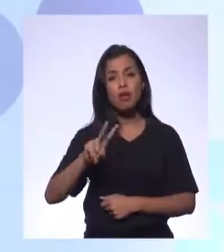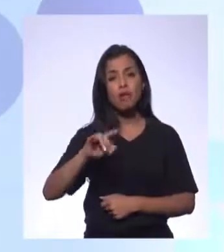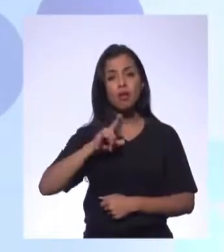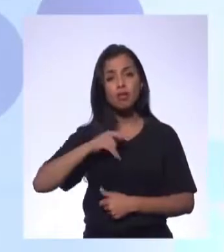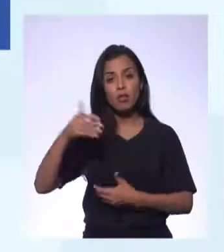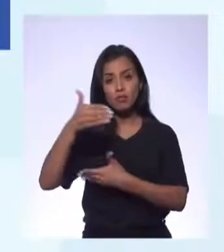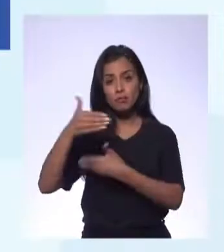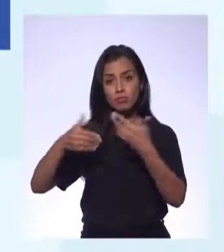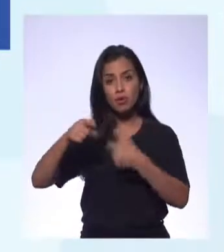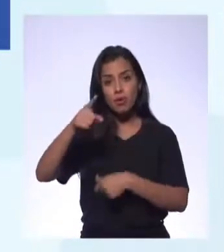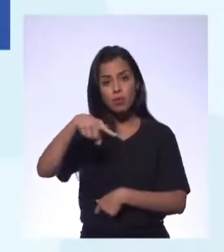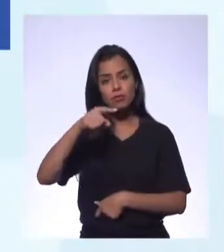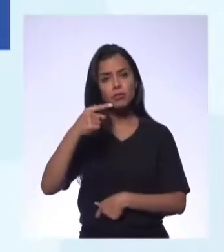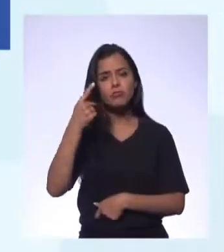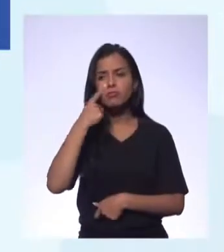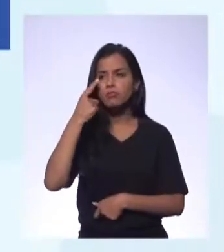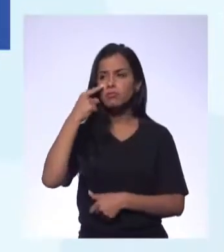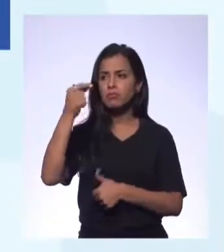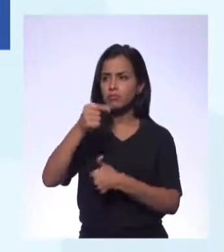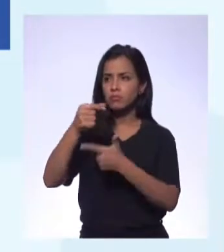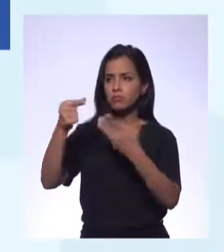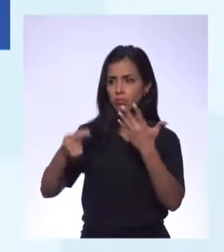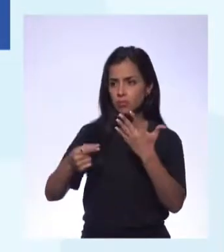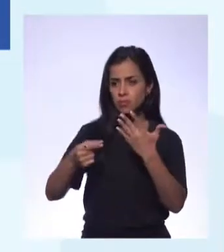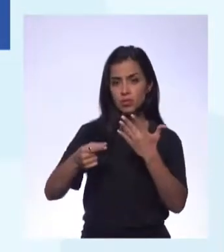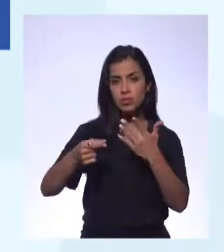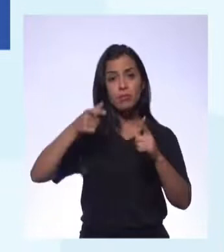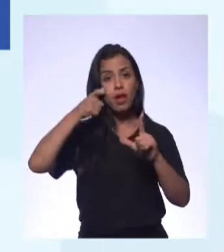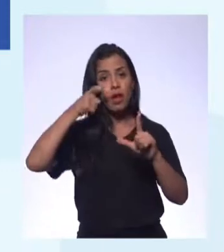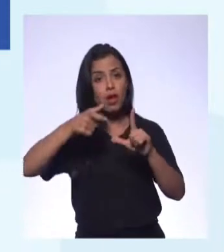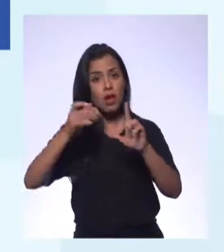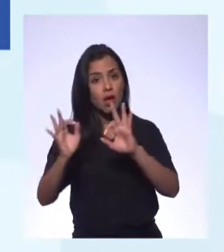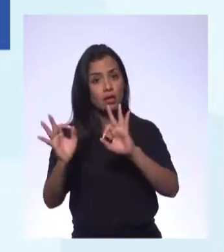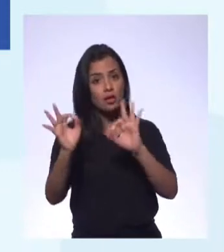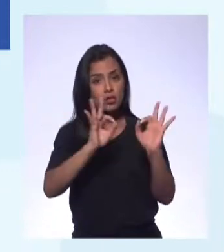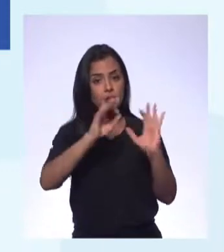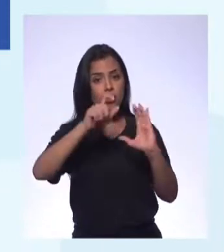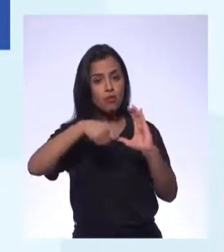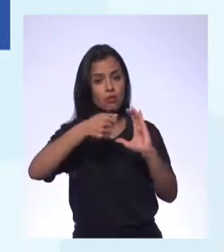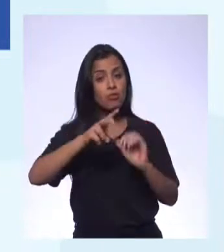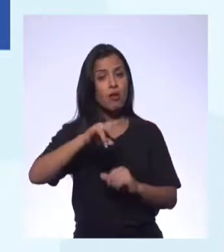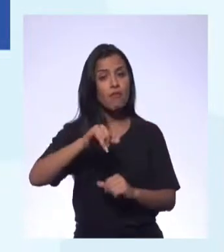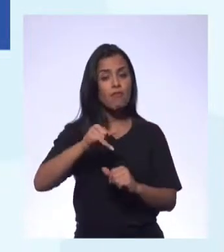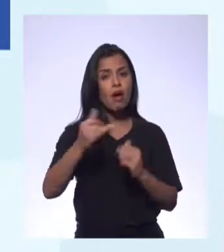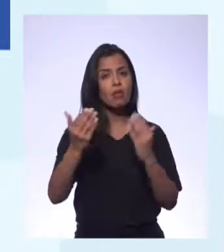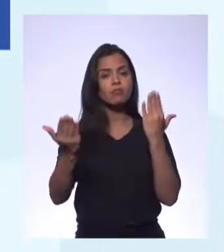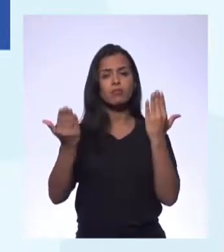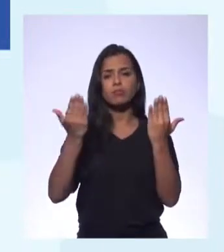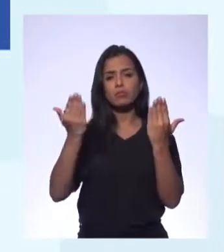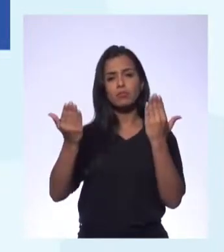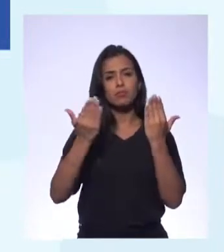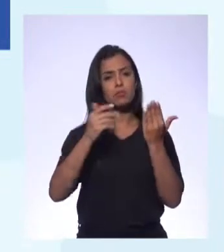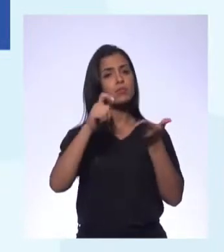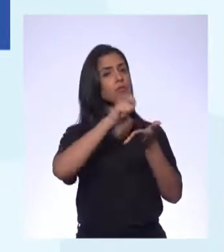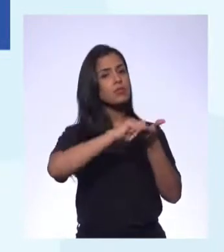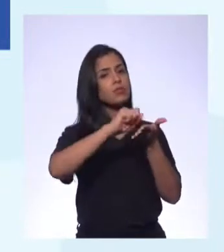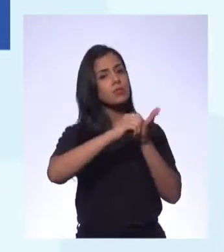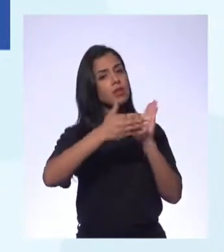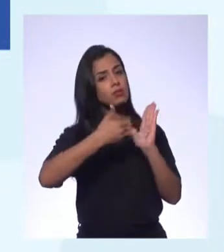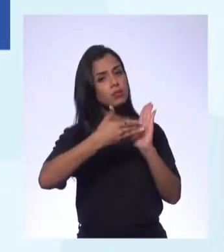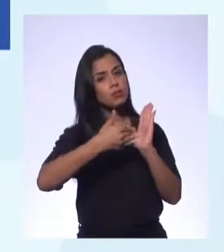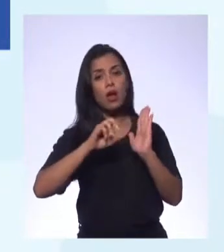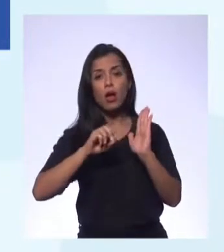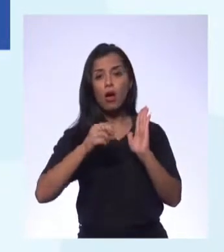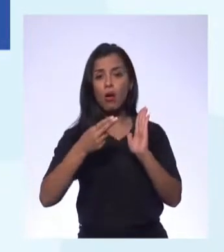que vocês levantem alguns pontos enquanto vocês assistem o vídeo. Vocês podem tanto registrar no caderno de vocês